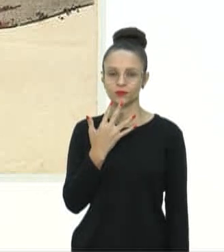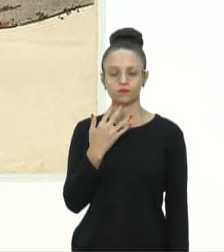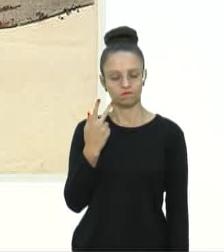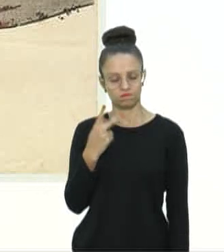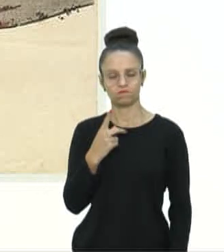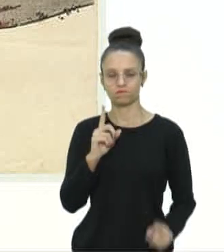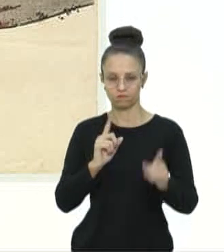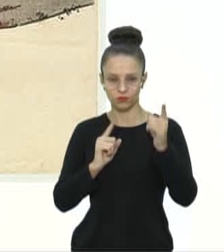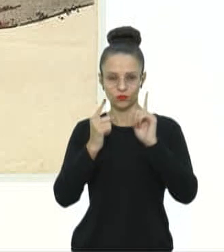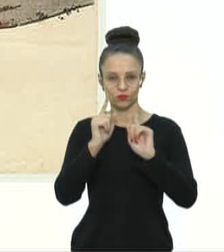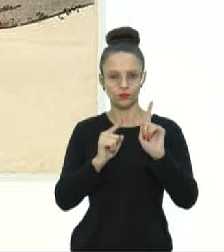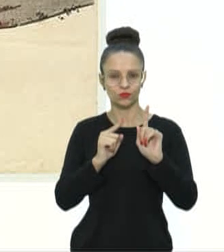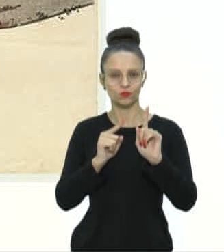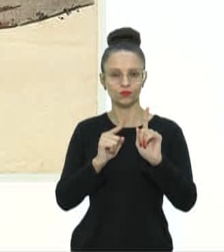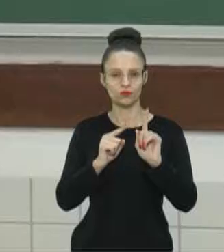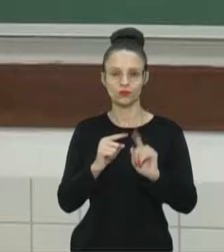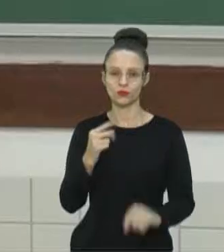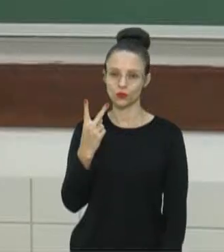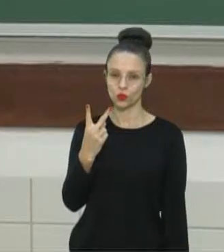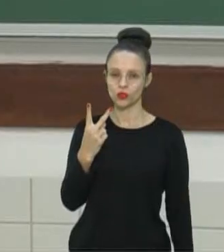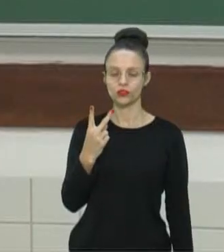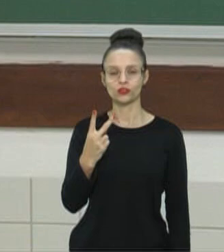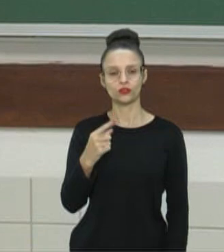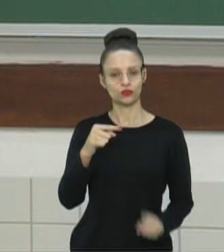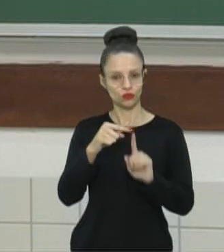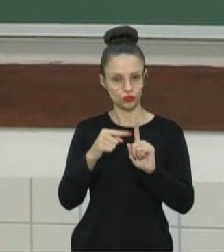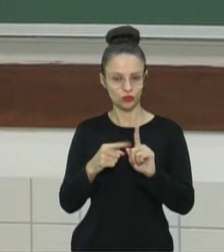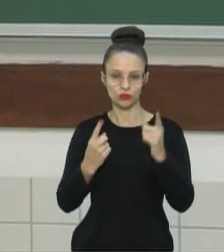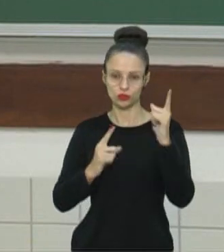estilo. Então, são dois estilos de estampas.